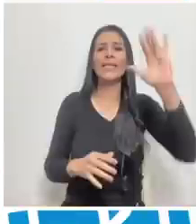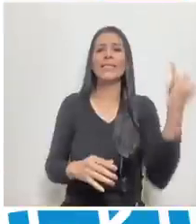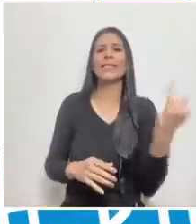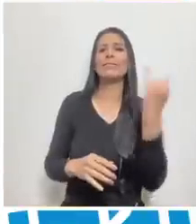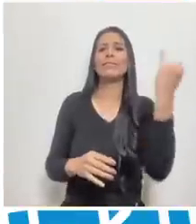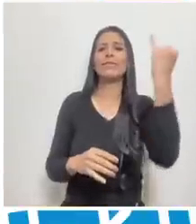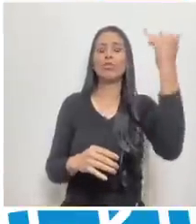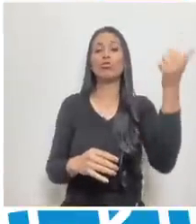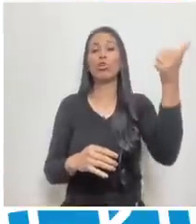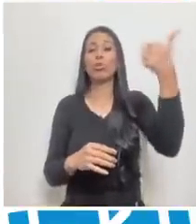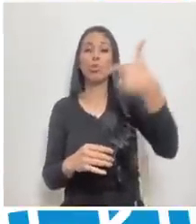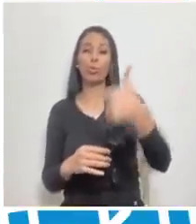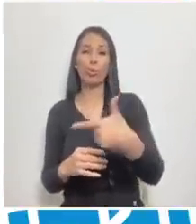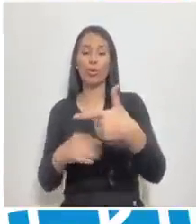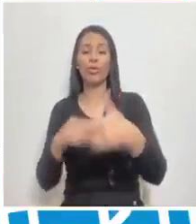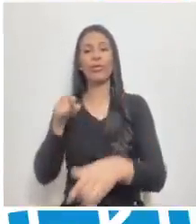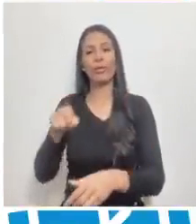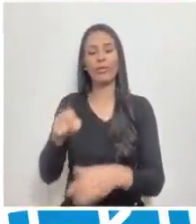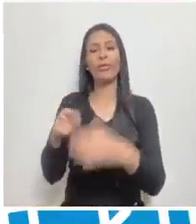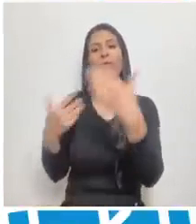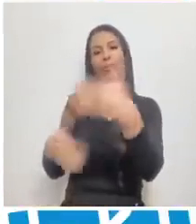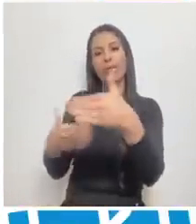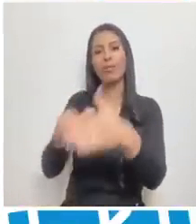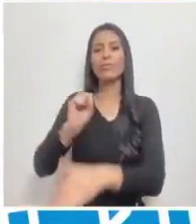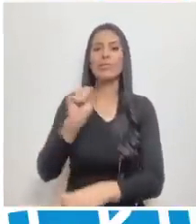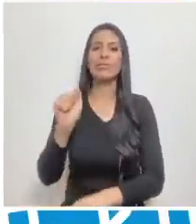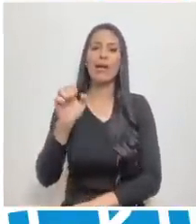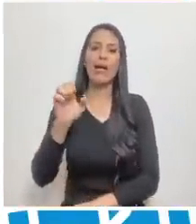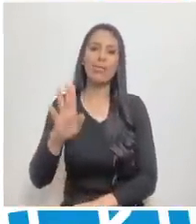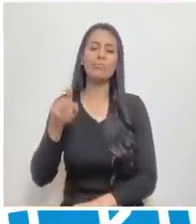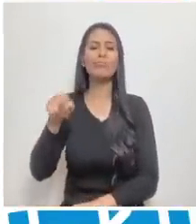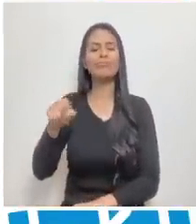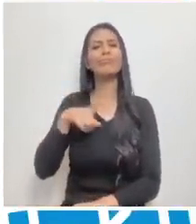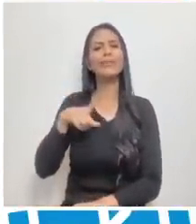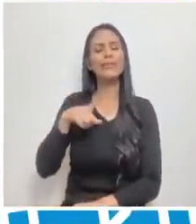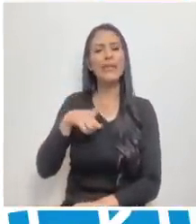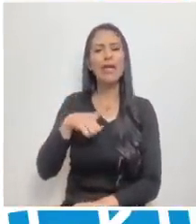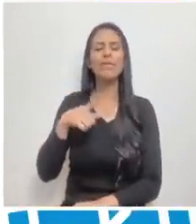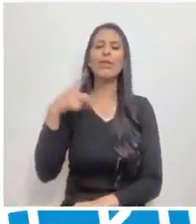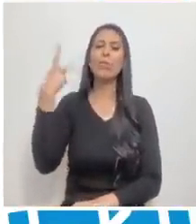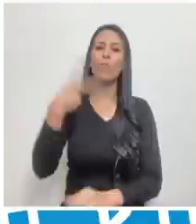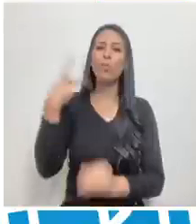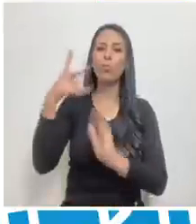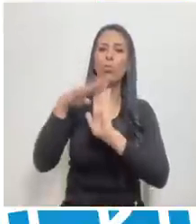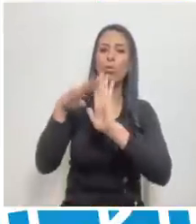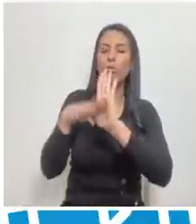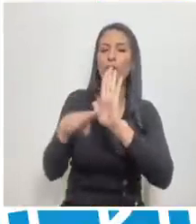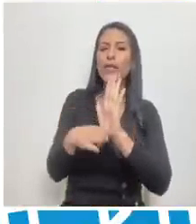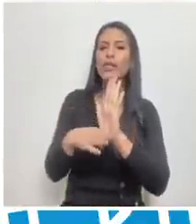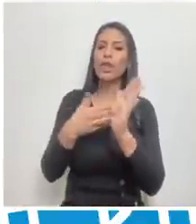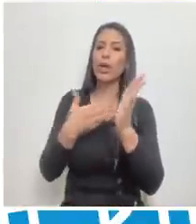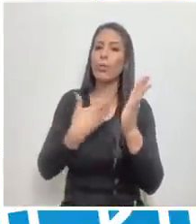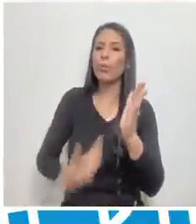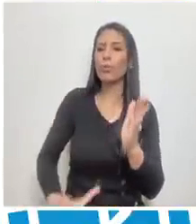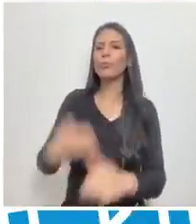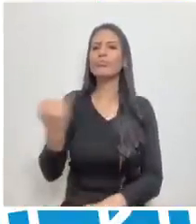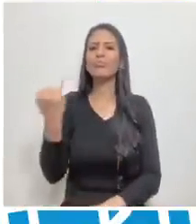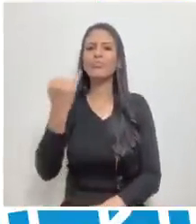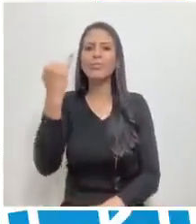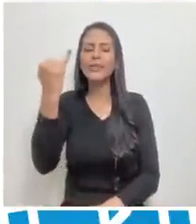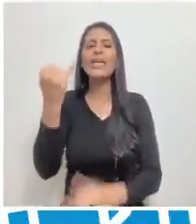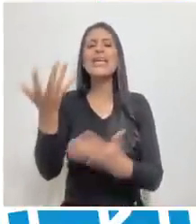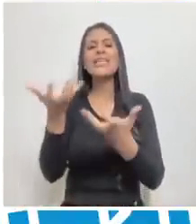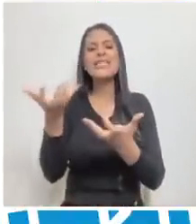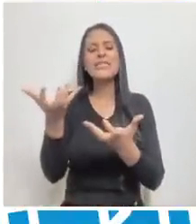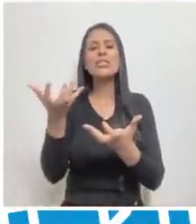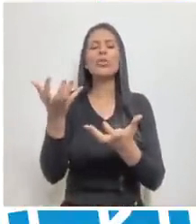Tufi ressaltou isso, orientou políticas públicas importantes, o combate à reprovação, o combate à repetência,